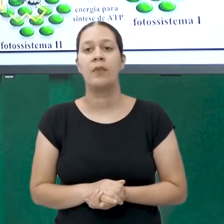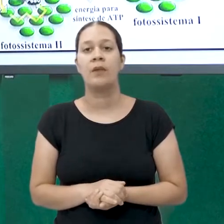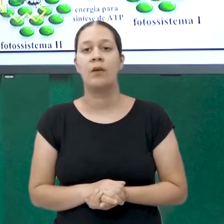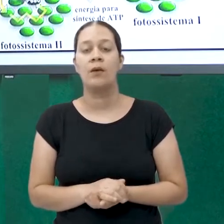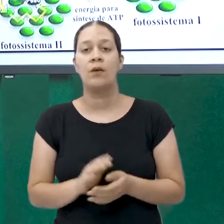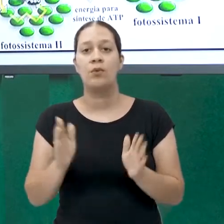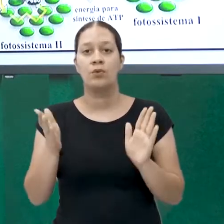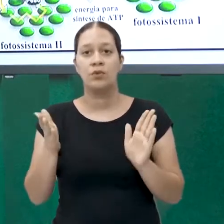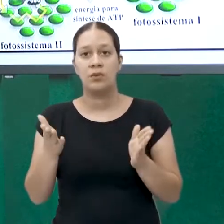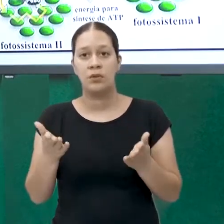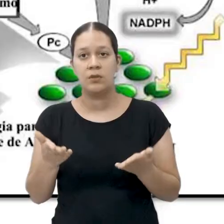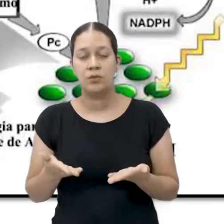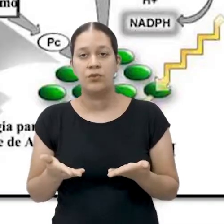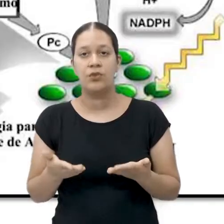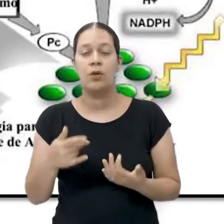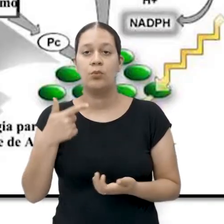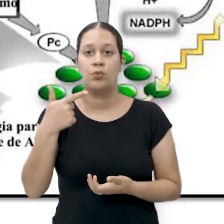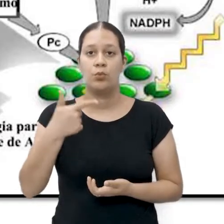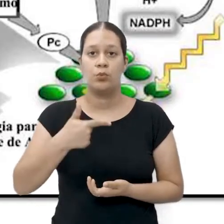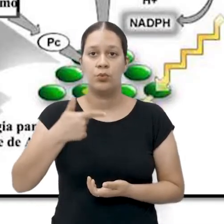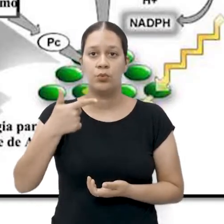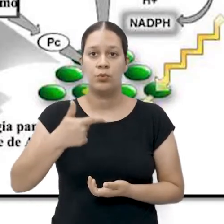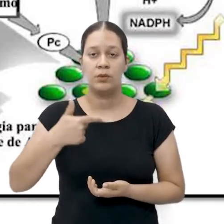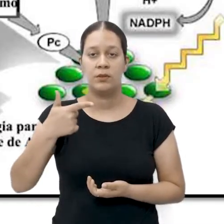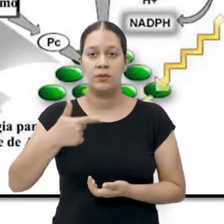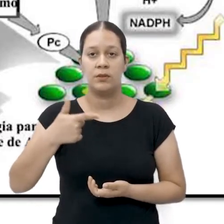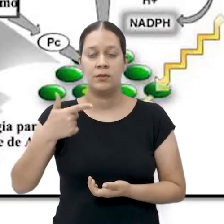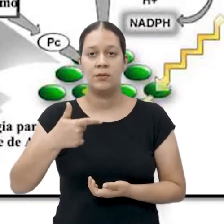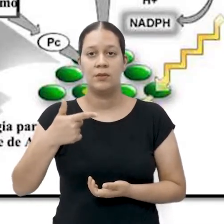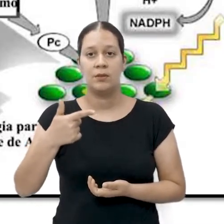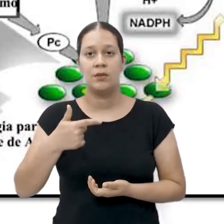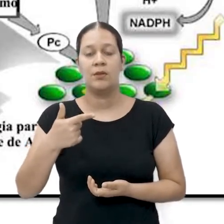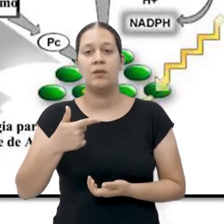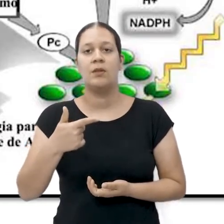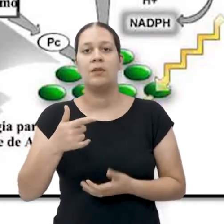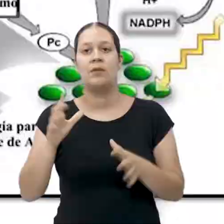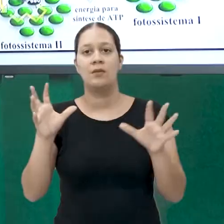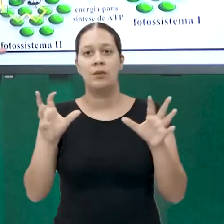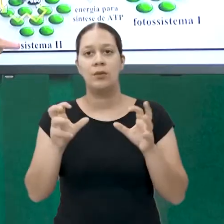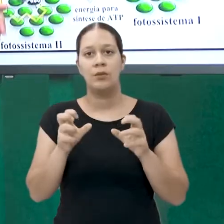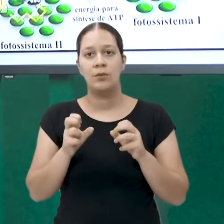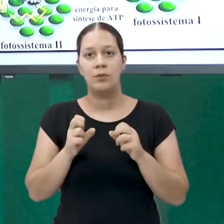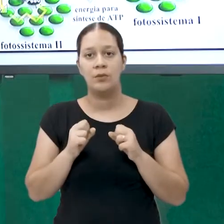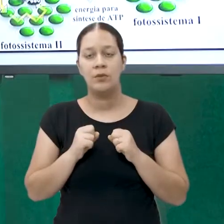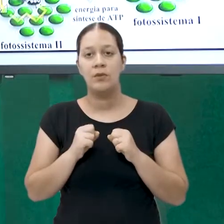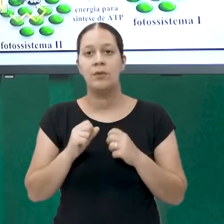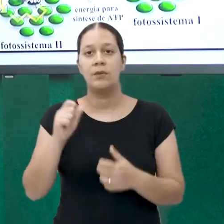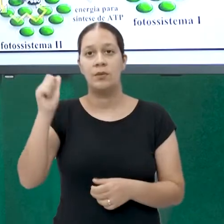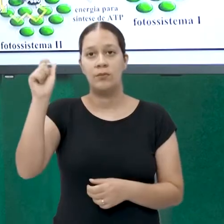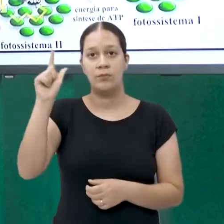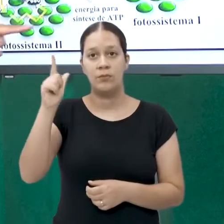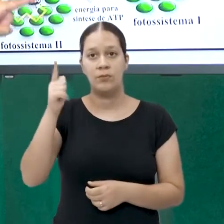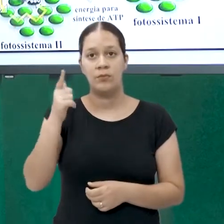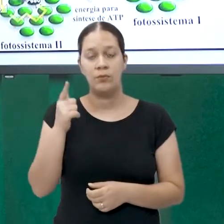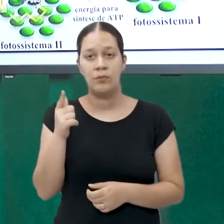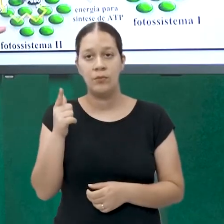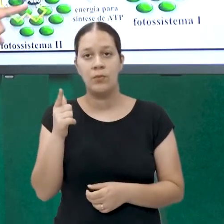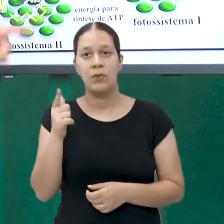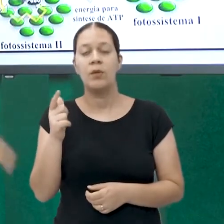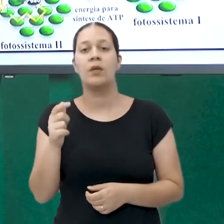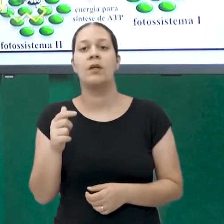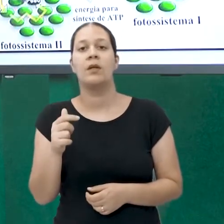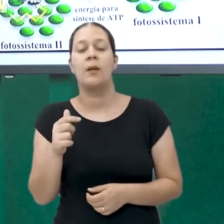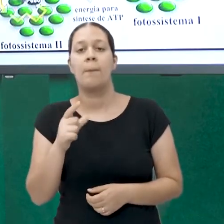700 nanômetros, tá? Já o fotossistema 2, ele é ativado quando ele